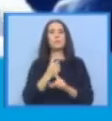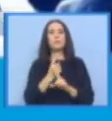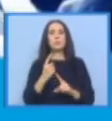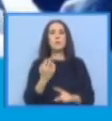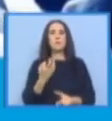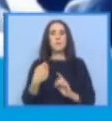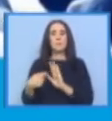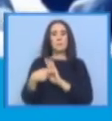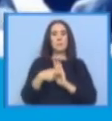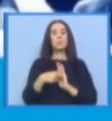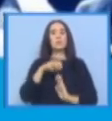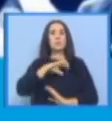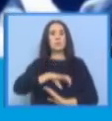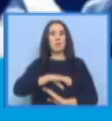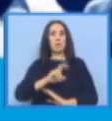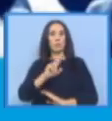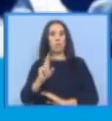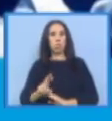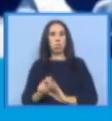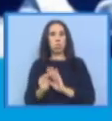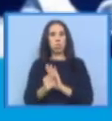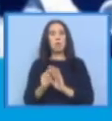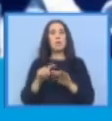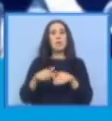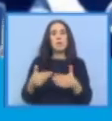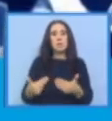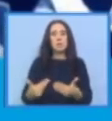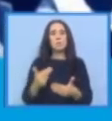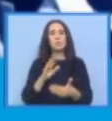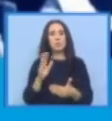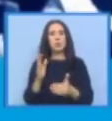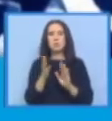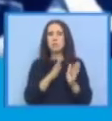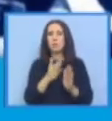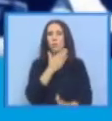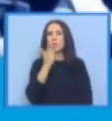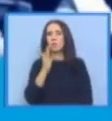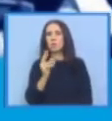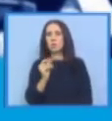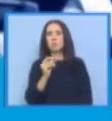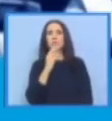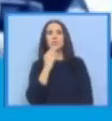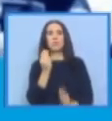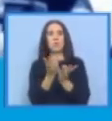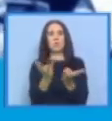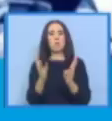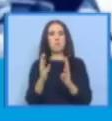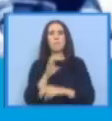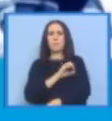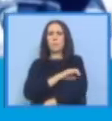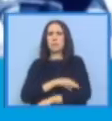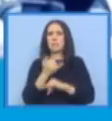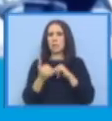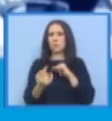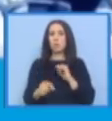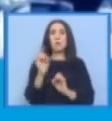uma pressão para que os salários sejam muito baixos e, neste momento, já há cerca de 1/3 dos jovens que está em risco de pobreza, quer na